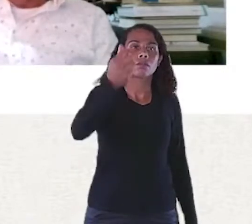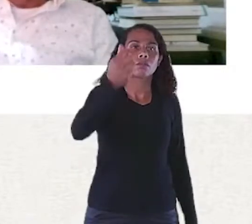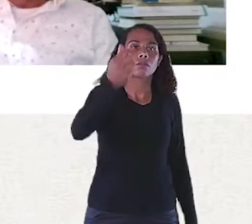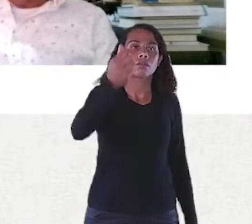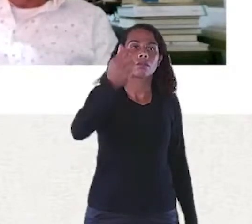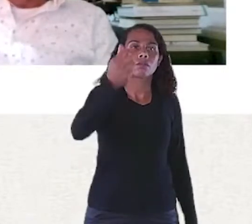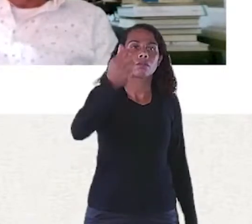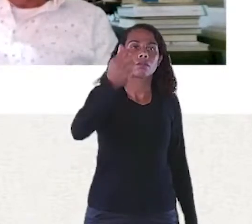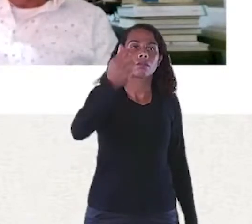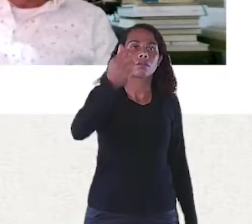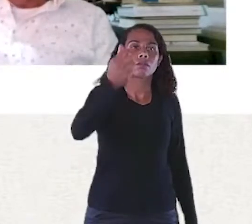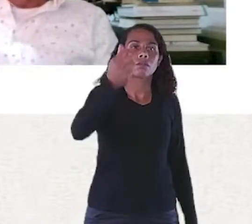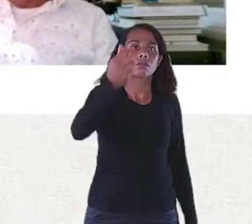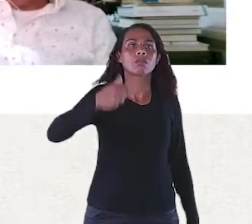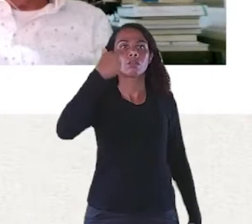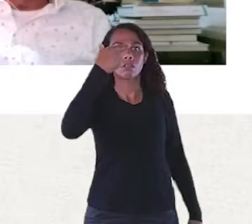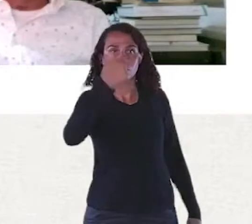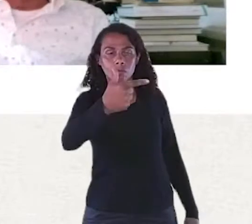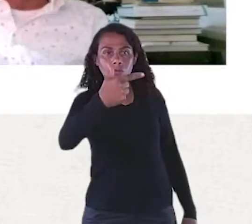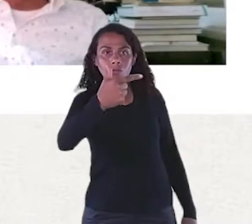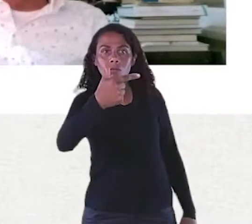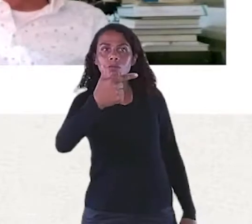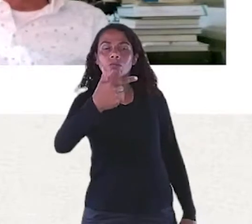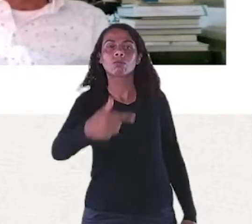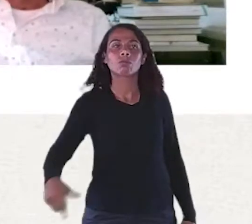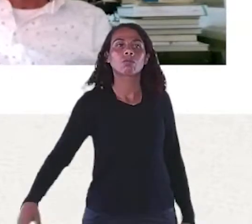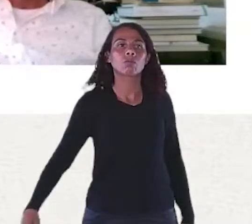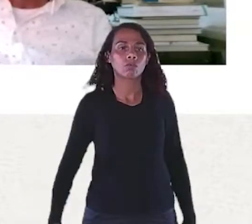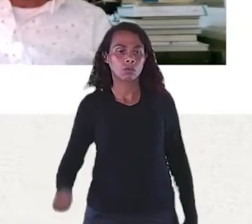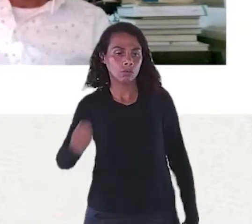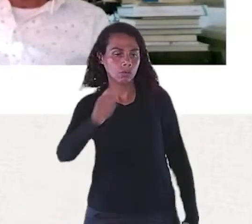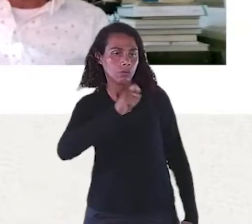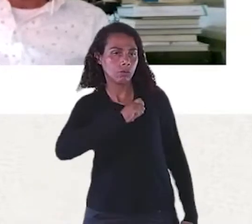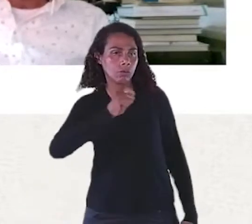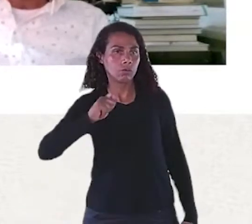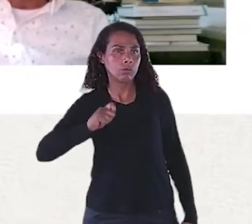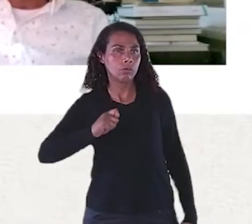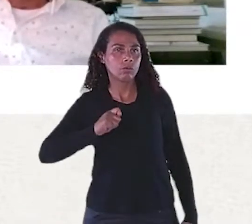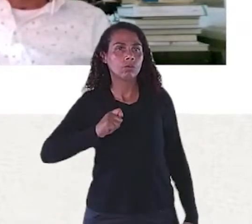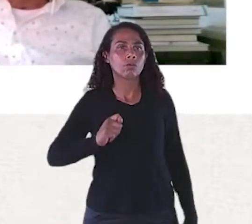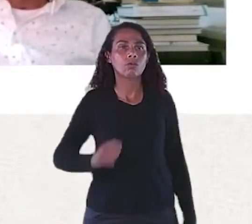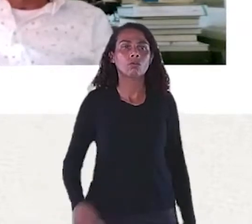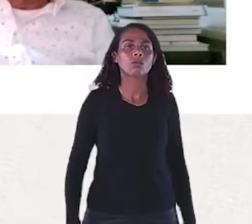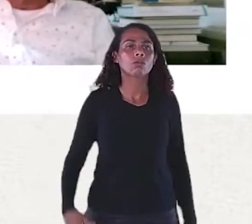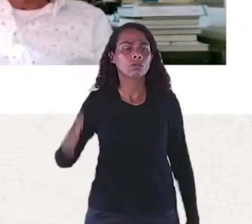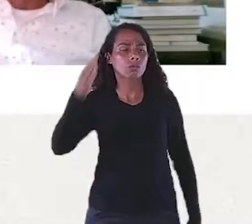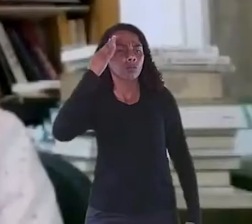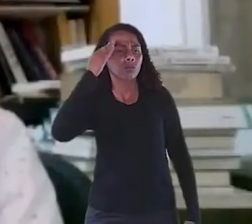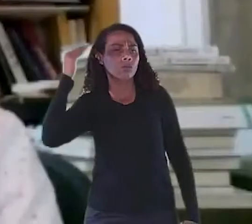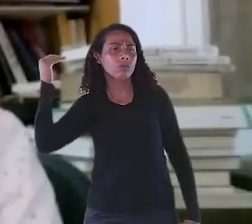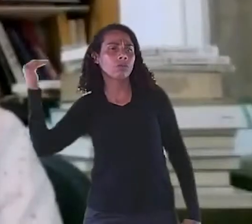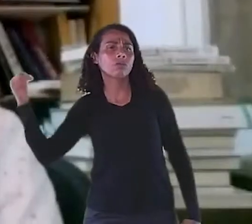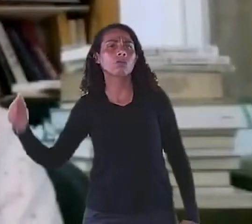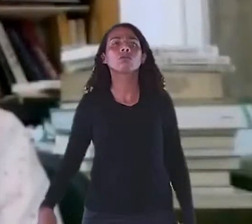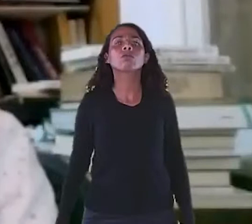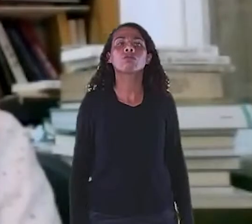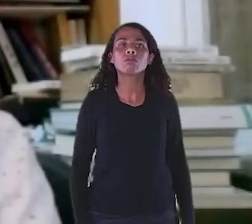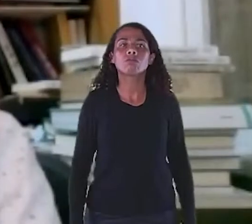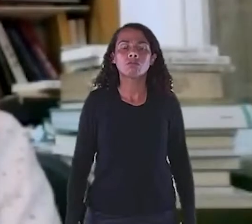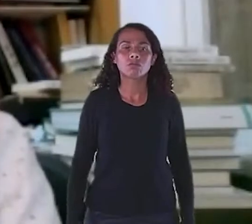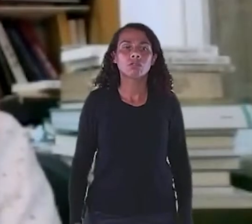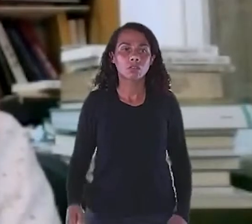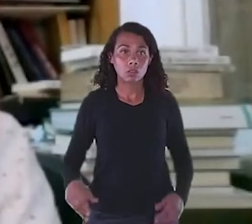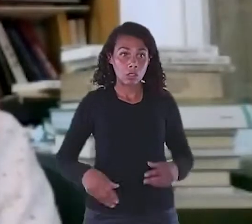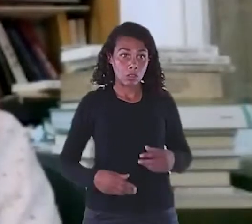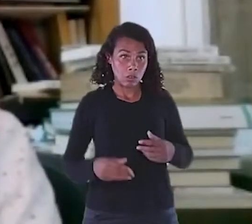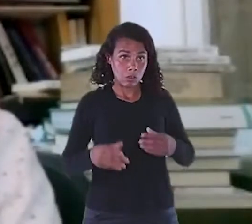Trevisan promoveu dentro da Ática, chamado Elo Partido. Eu recebi esse livrinho, eram contos antigos, comecei